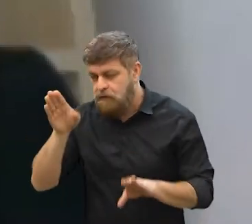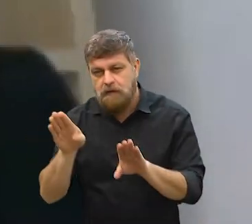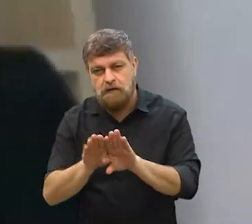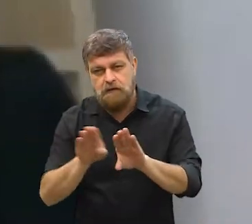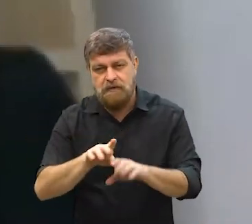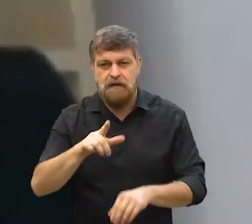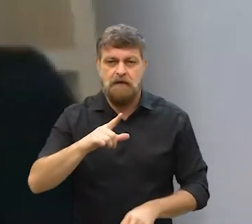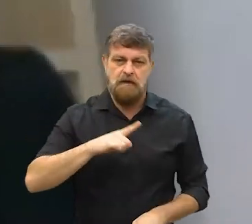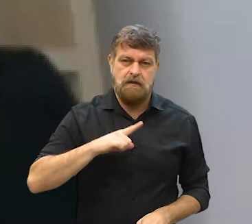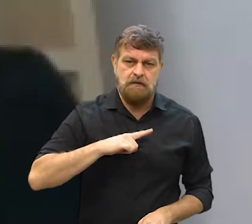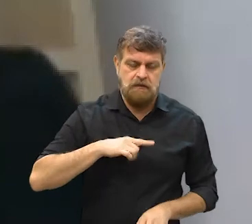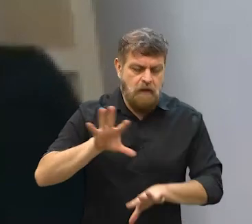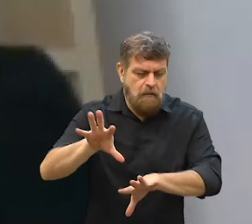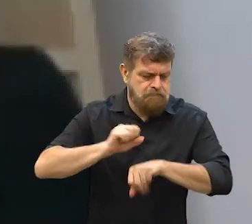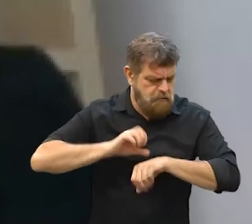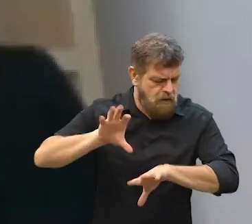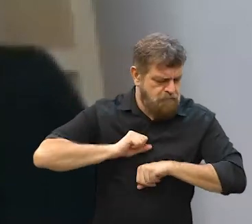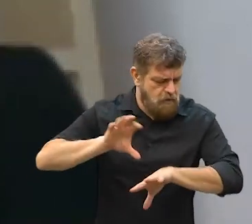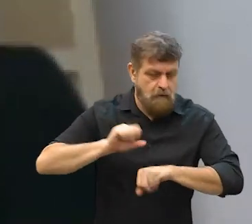trazer